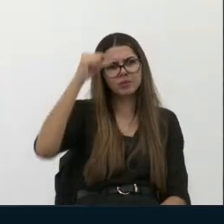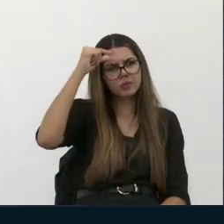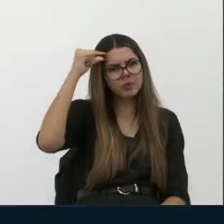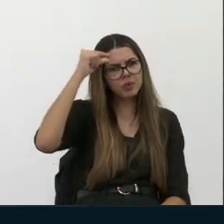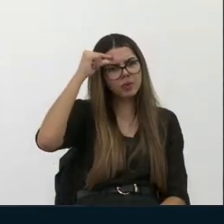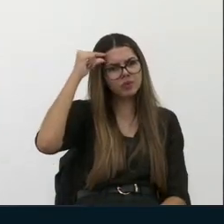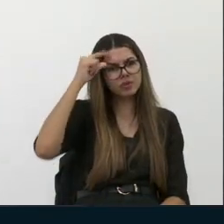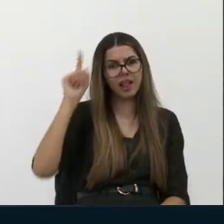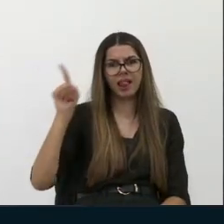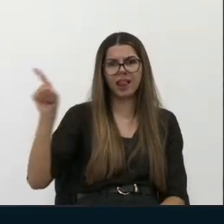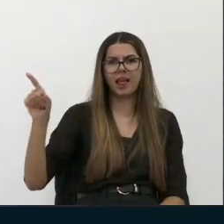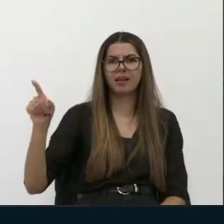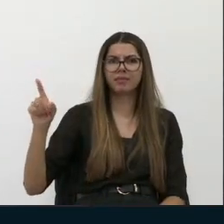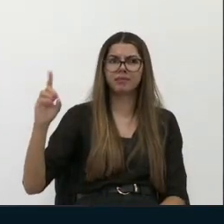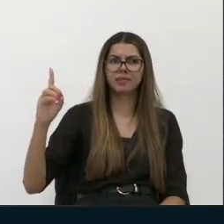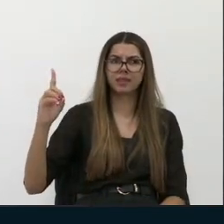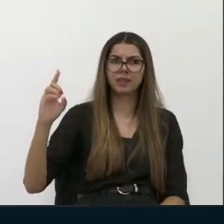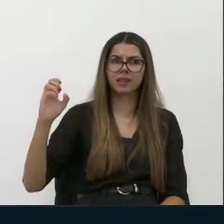no DEPAN,